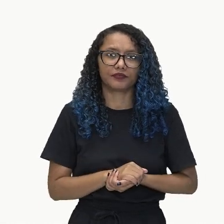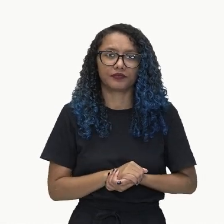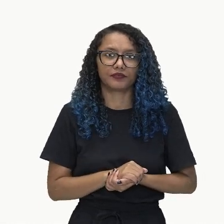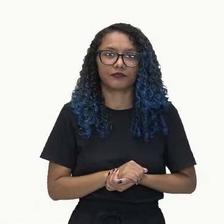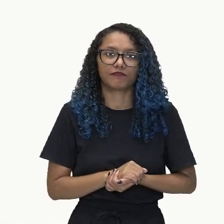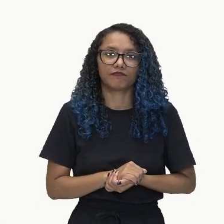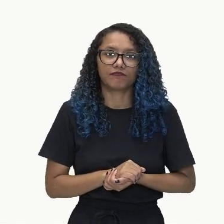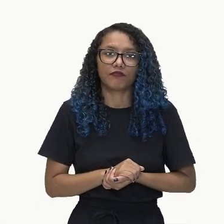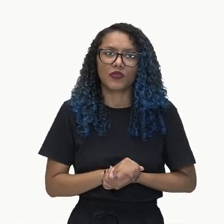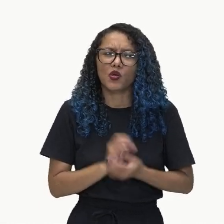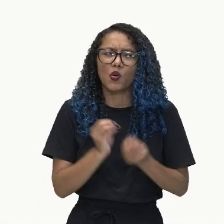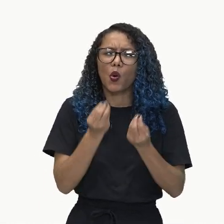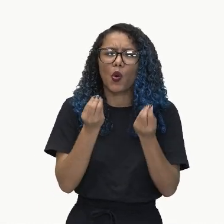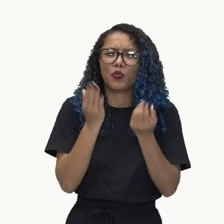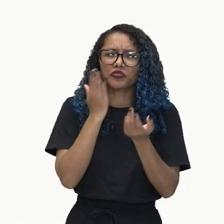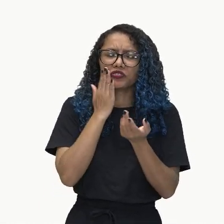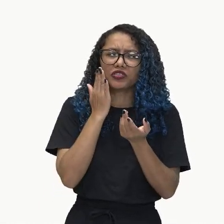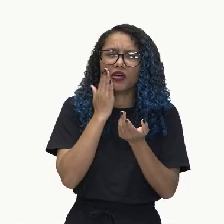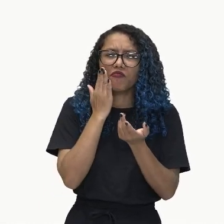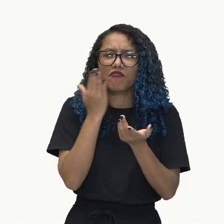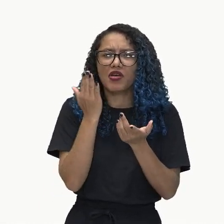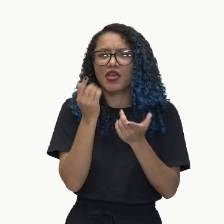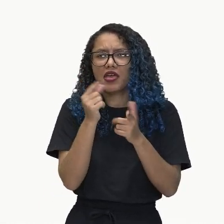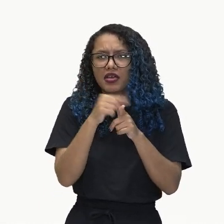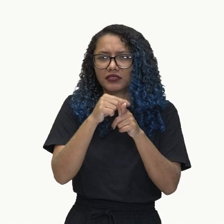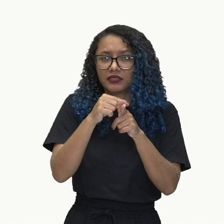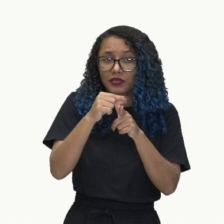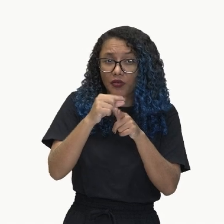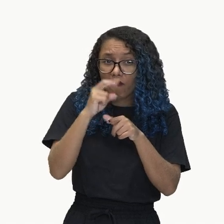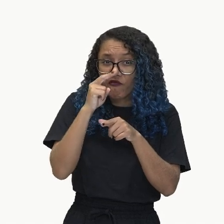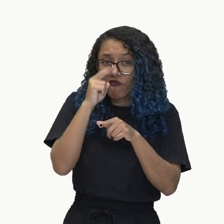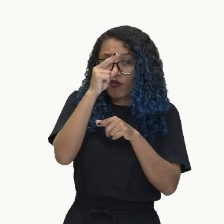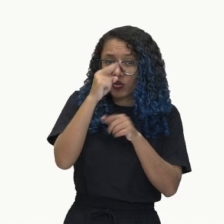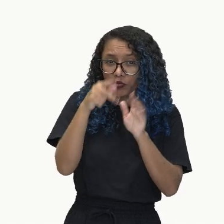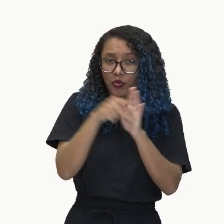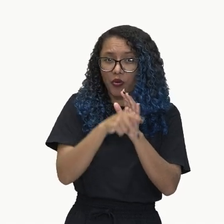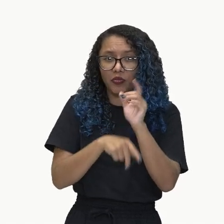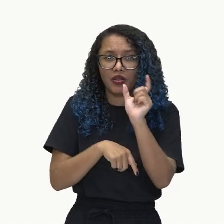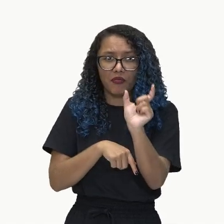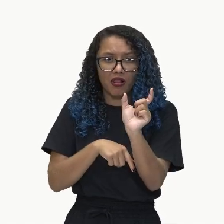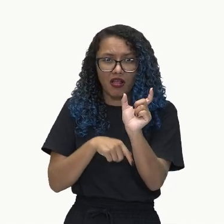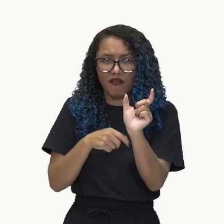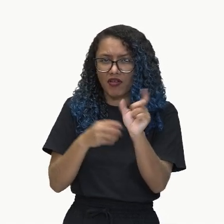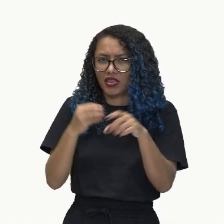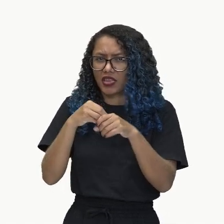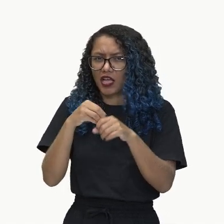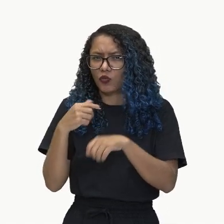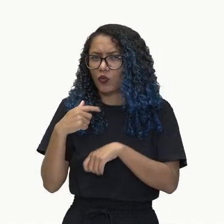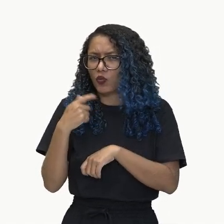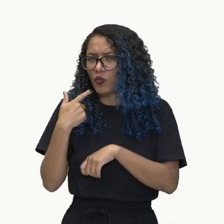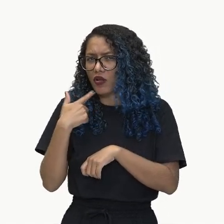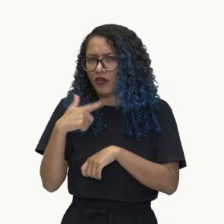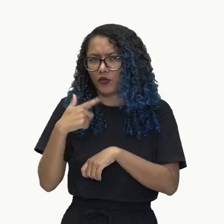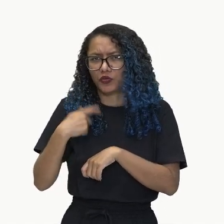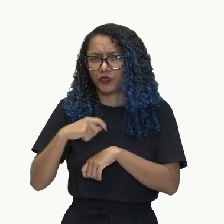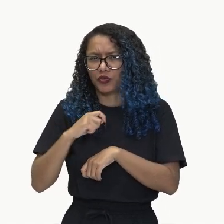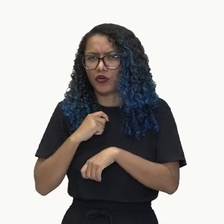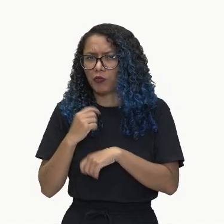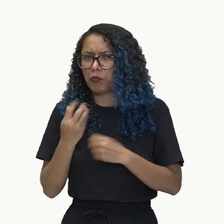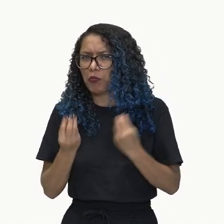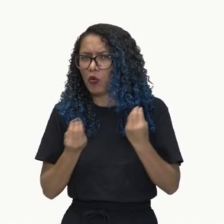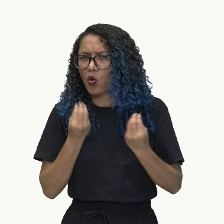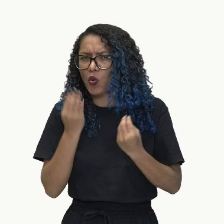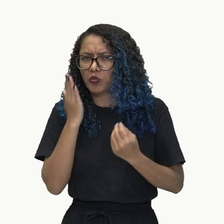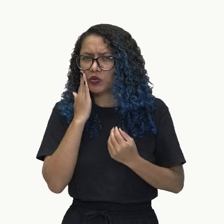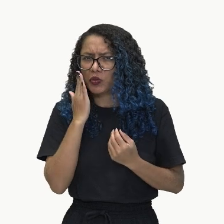desab de palabraa espol uma perun né interessante essa pergunta